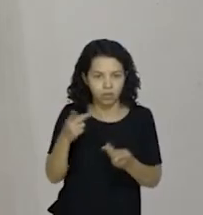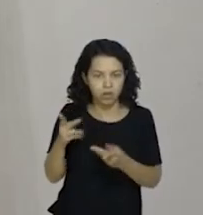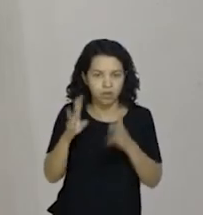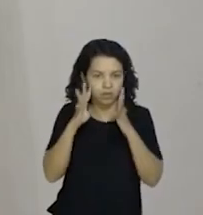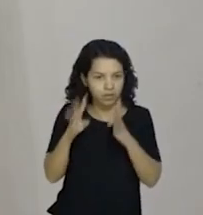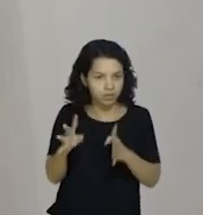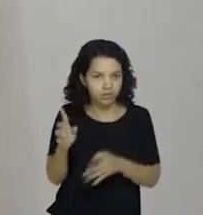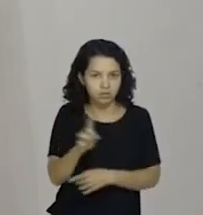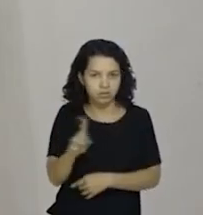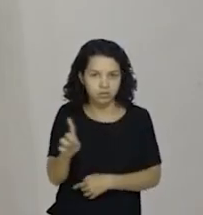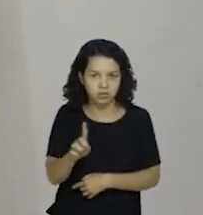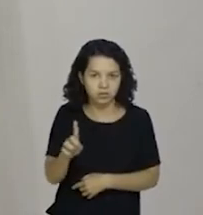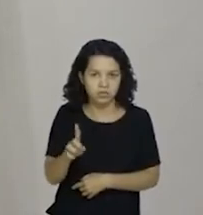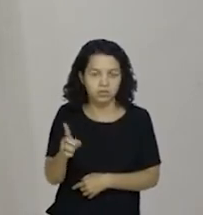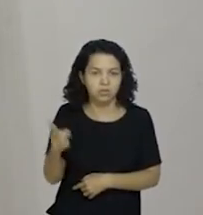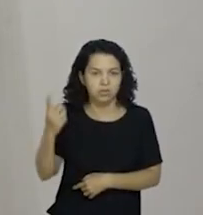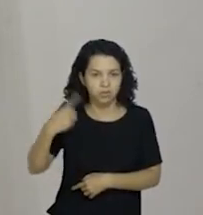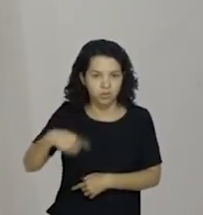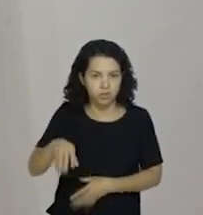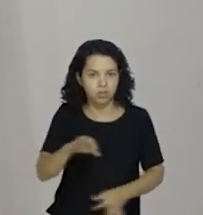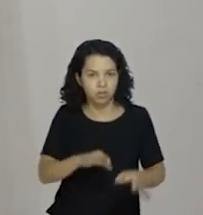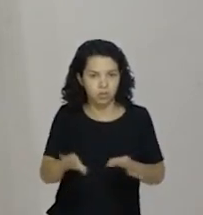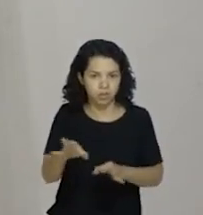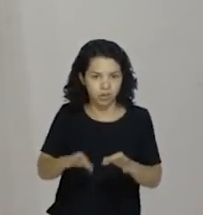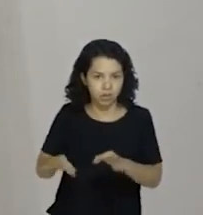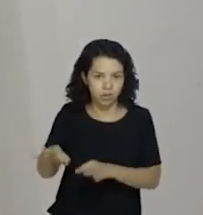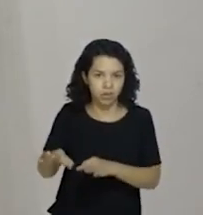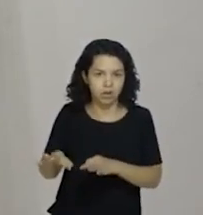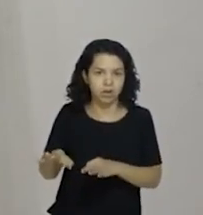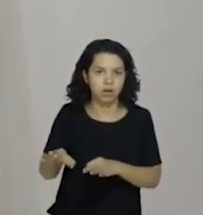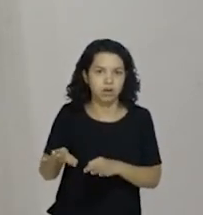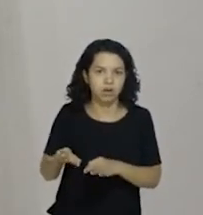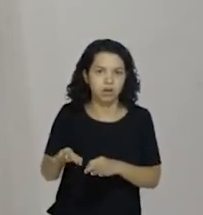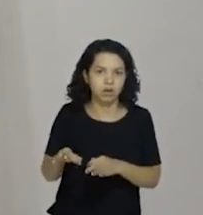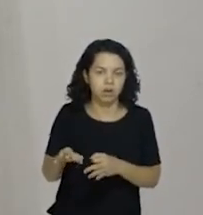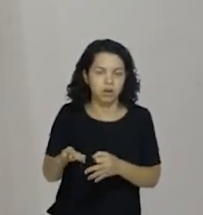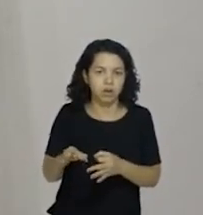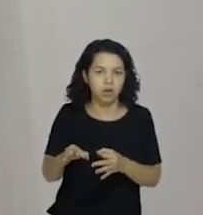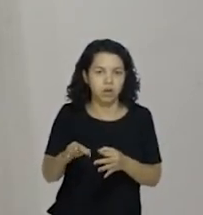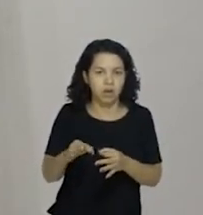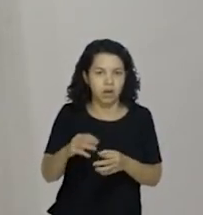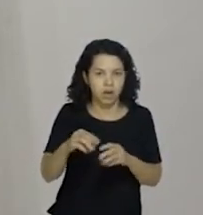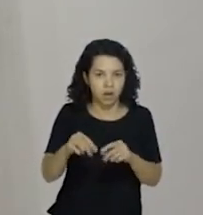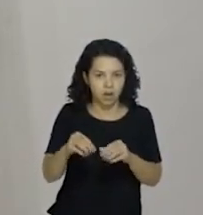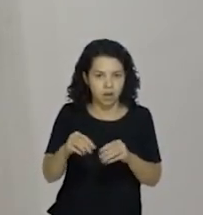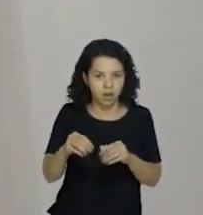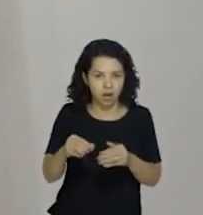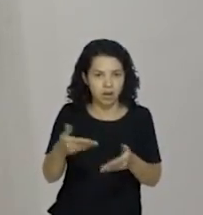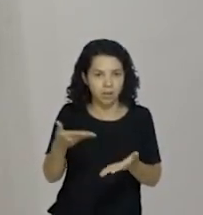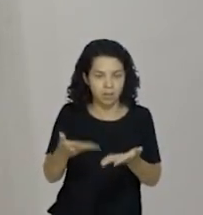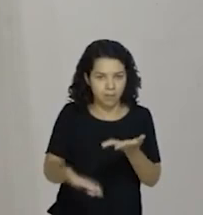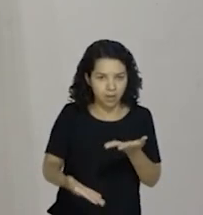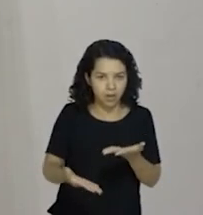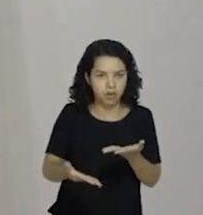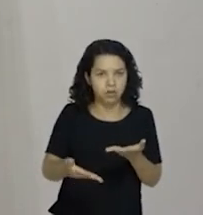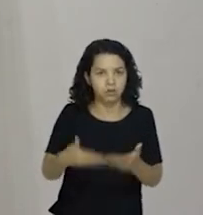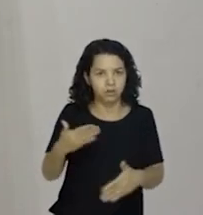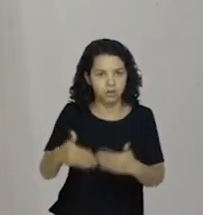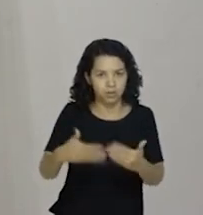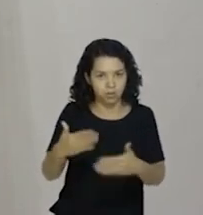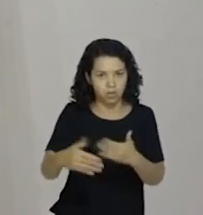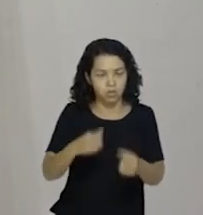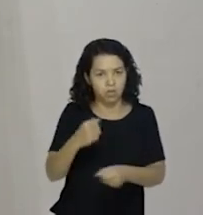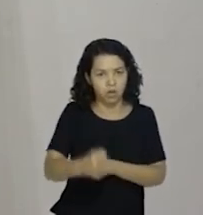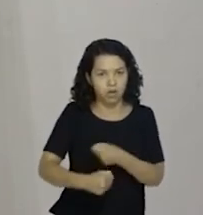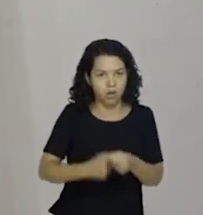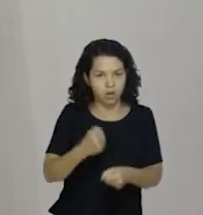já era previsto que a praia iria perder alguns metros de areia com o passar dos anos